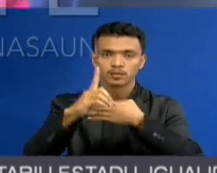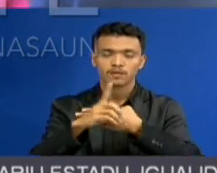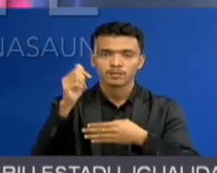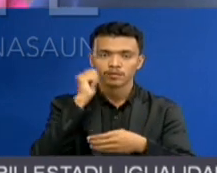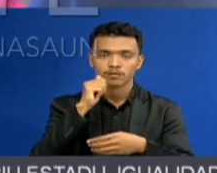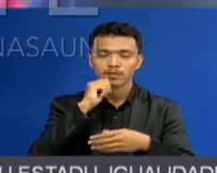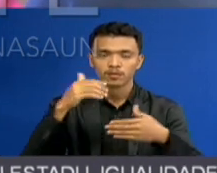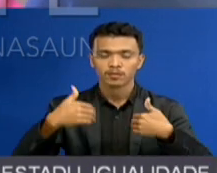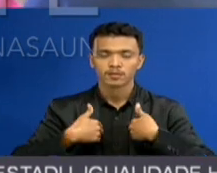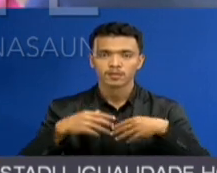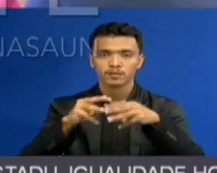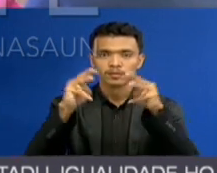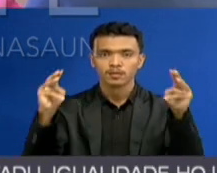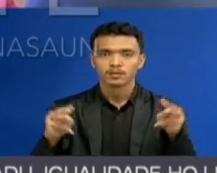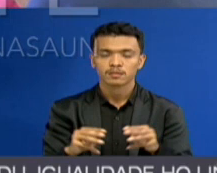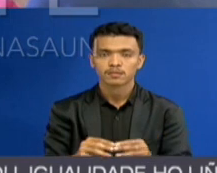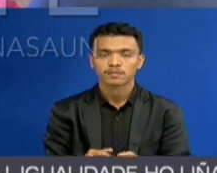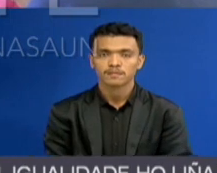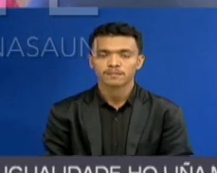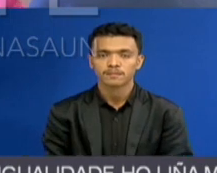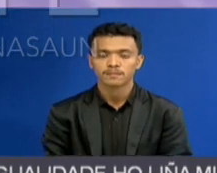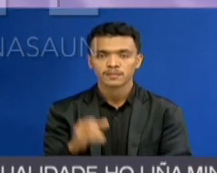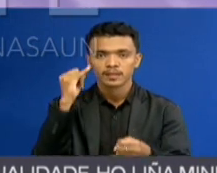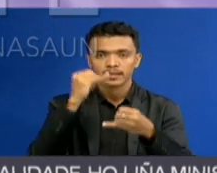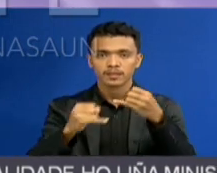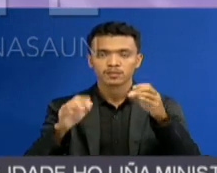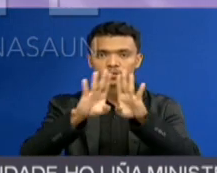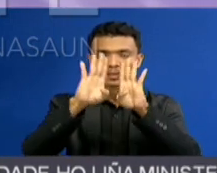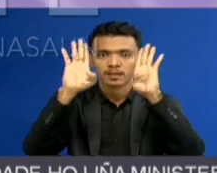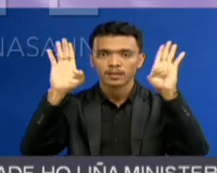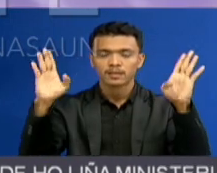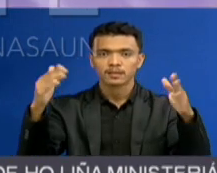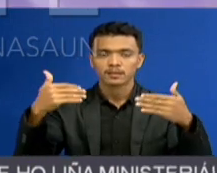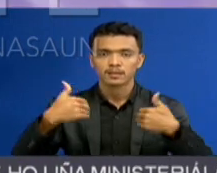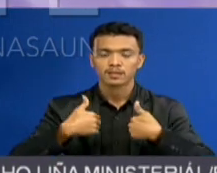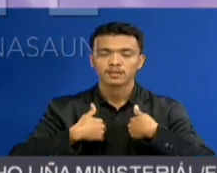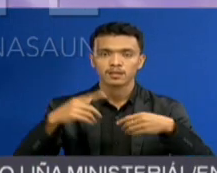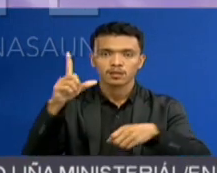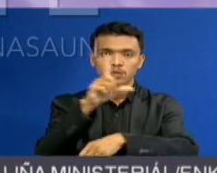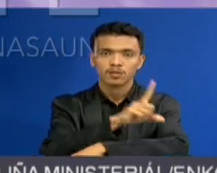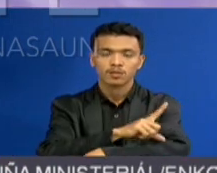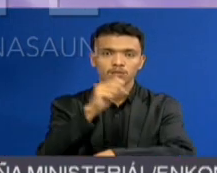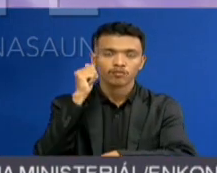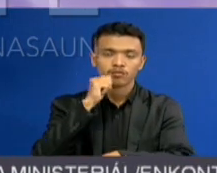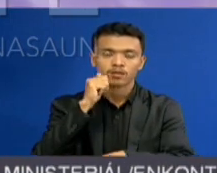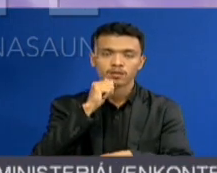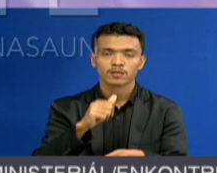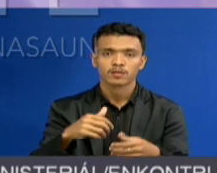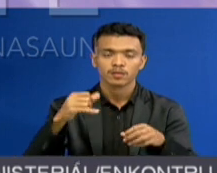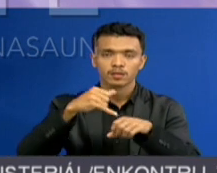e área rurais. E conseguiu se lança e a Lorong Feto Rural. Lorong Feto